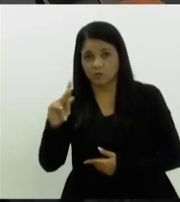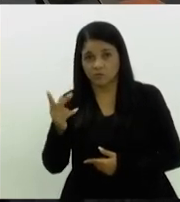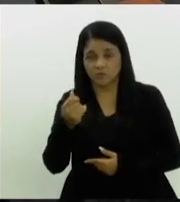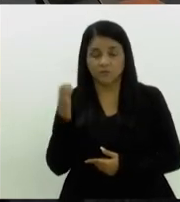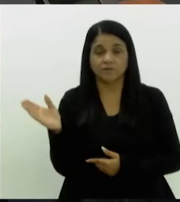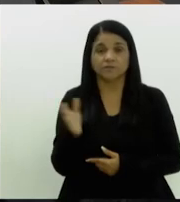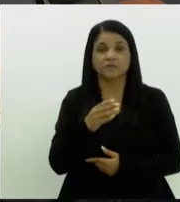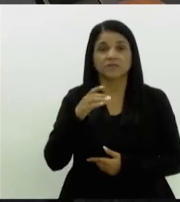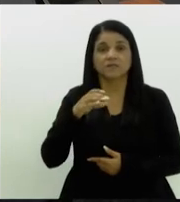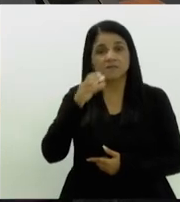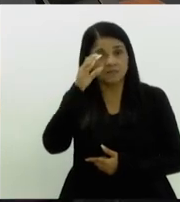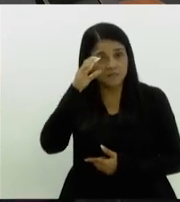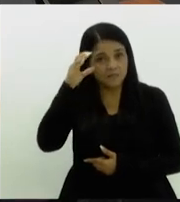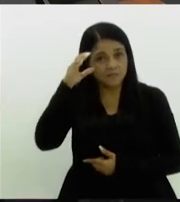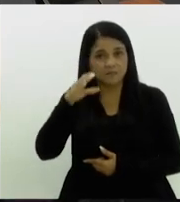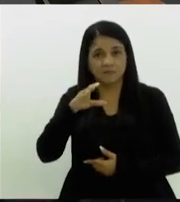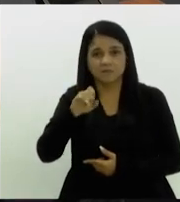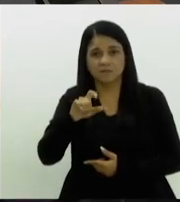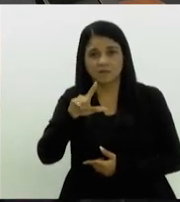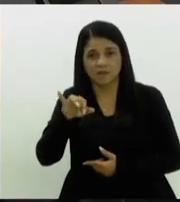Jordão.